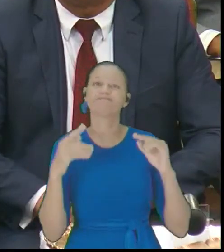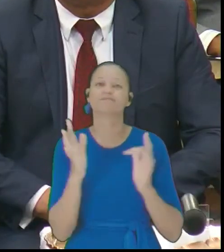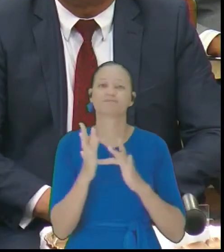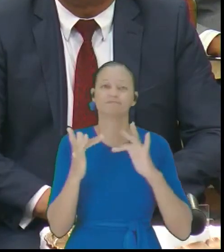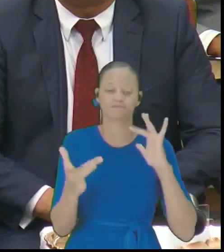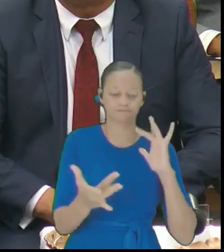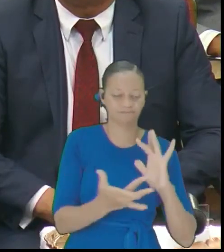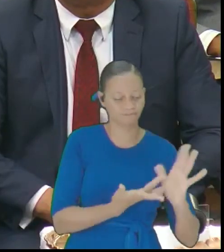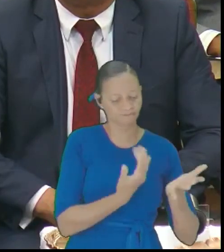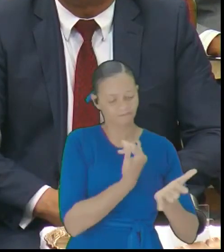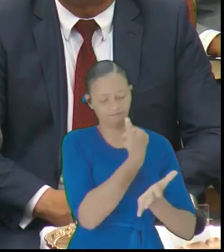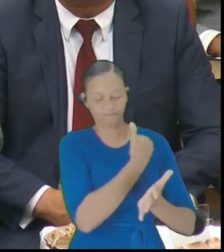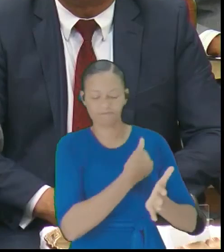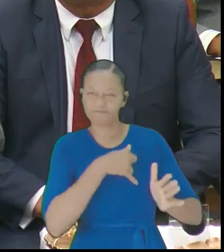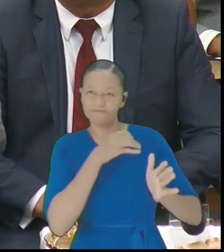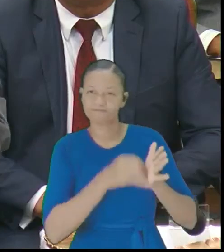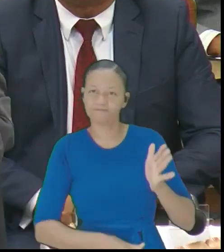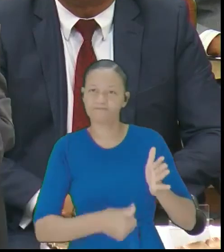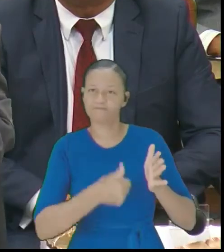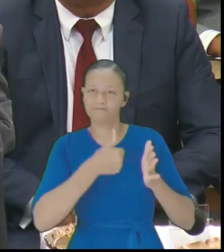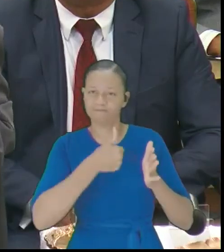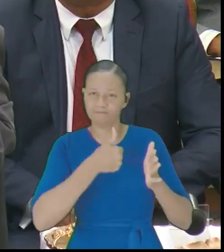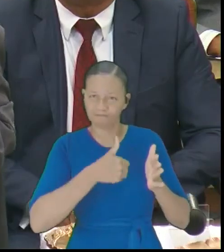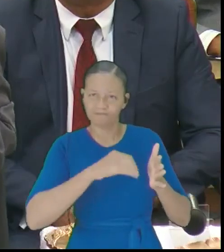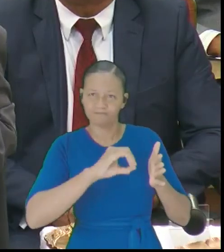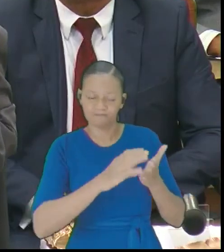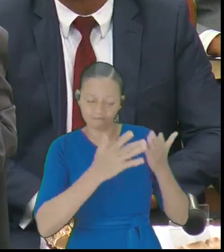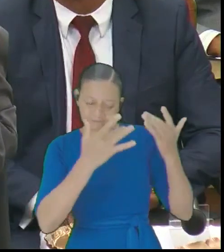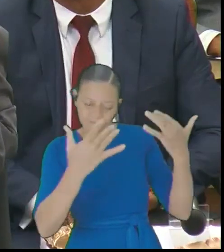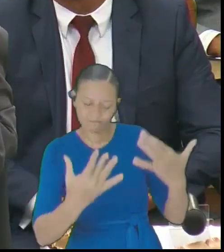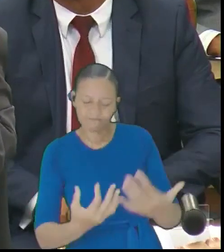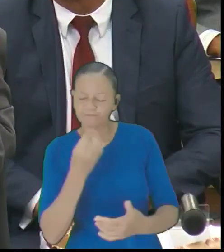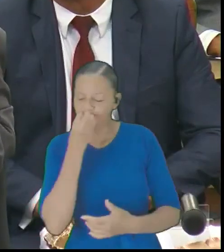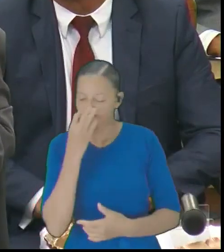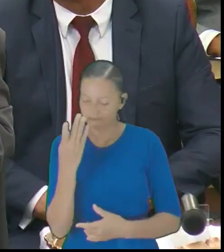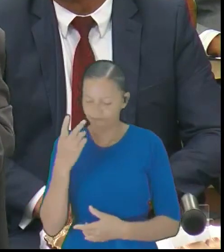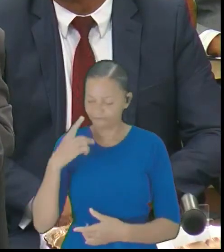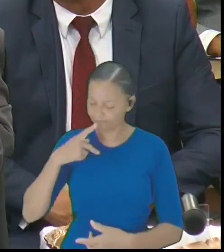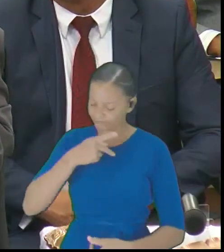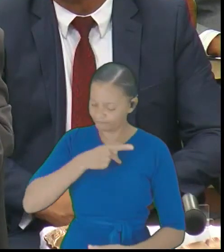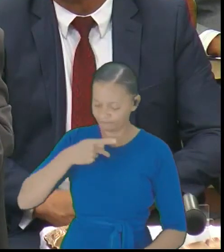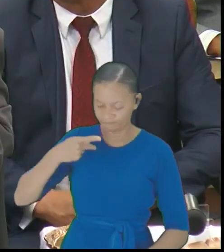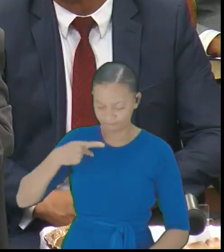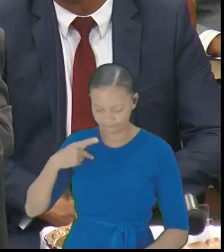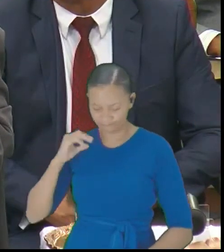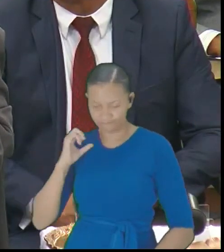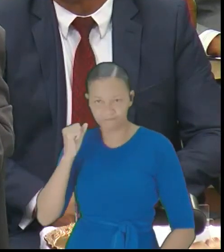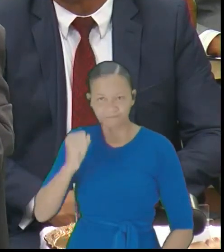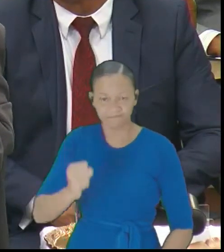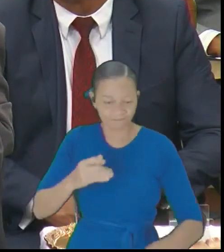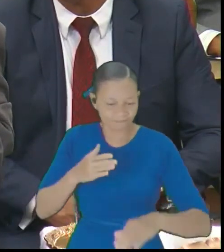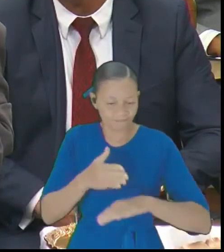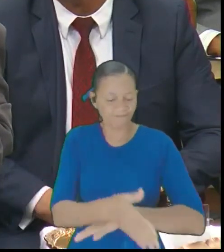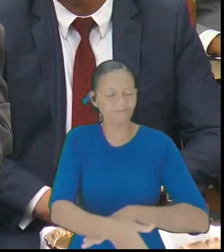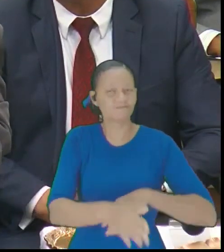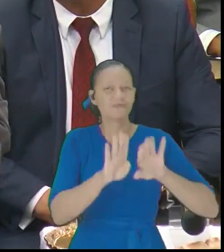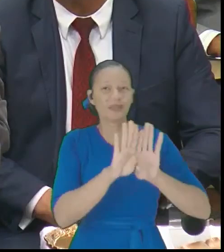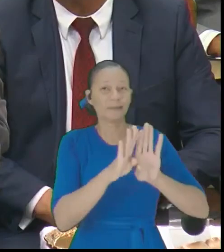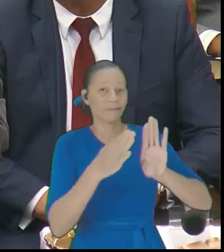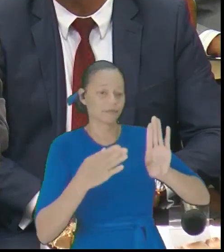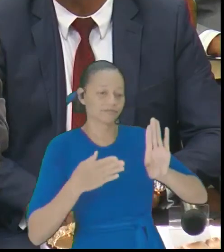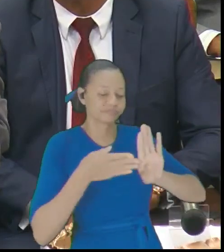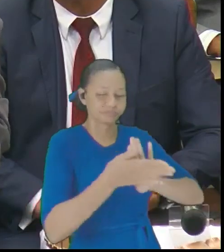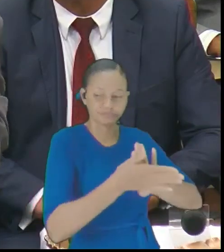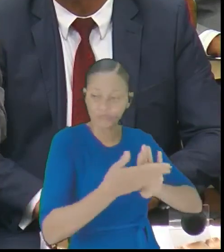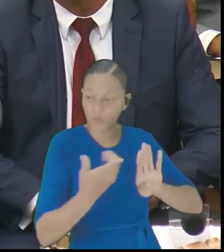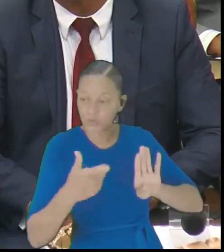10 disse: eu sou o bom pastor. O bom pastor é aquele que entra pela porta. Agora, aquele que não é pastor, ele